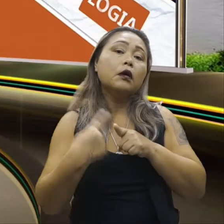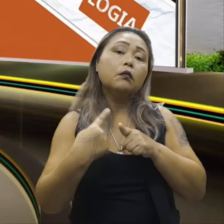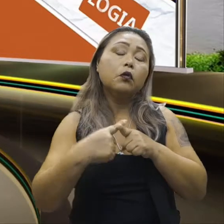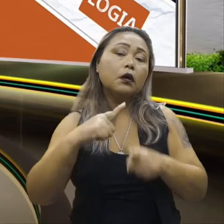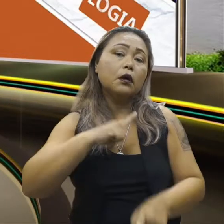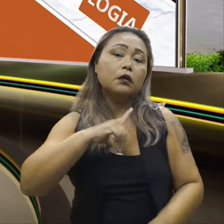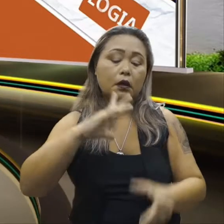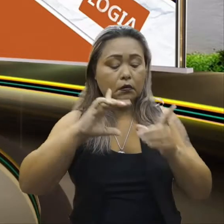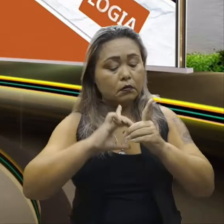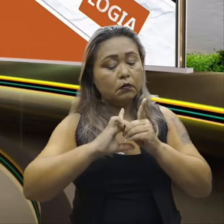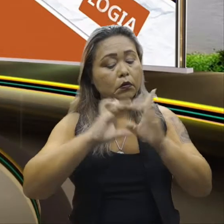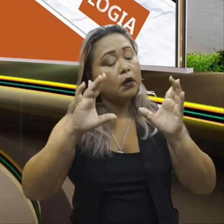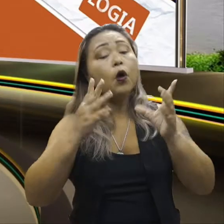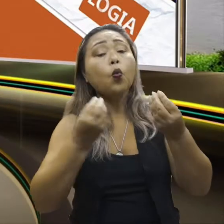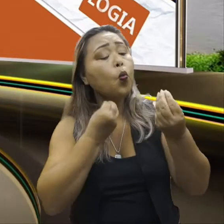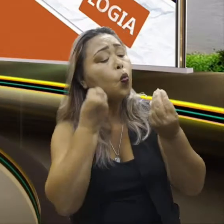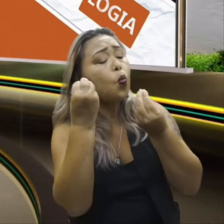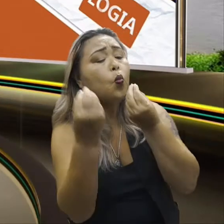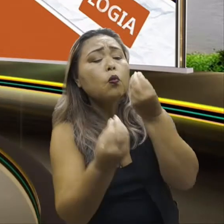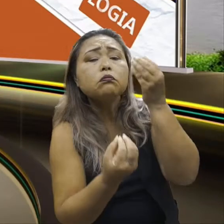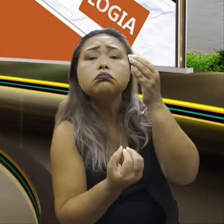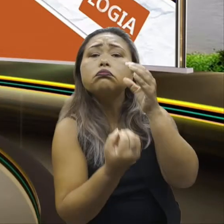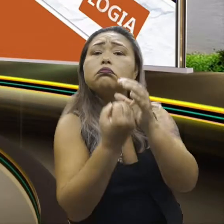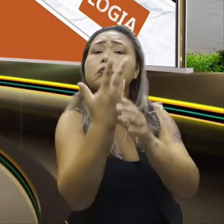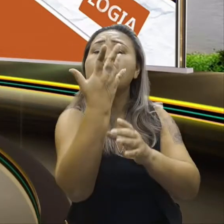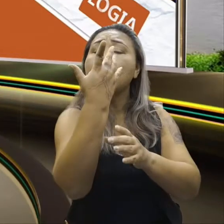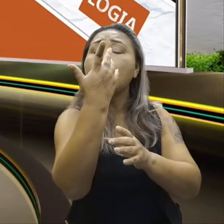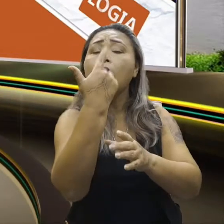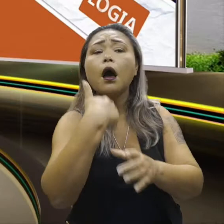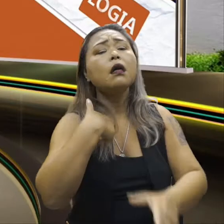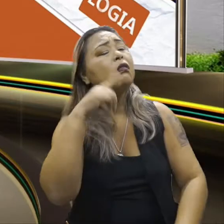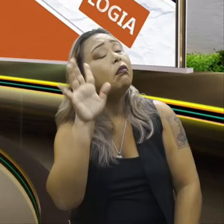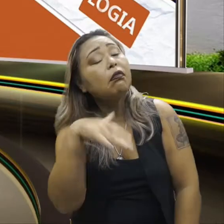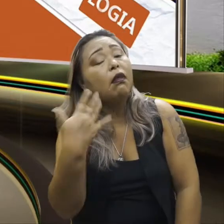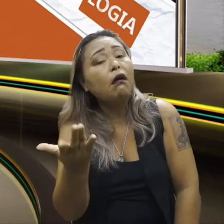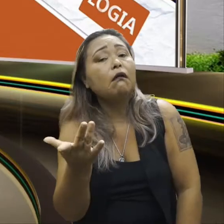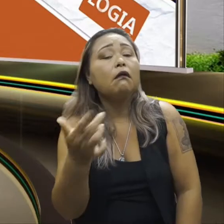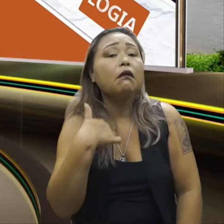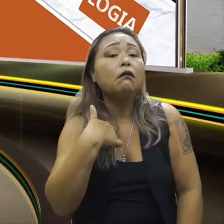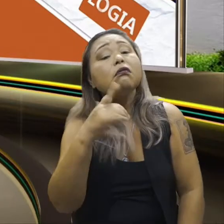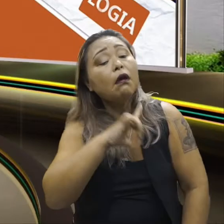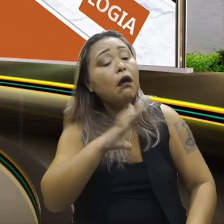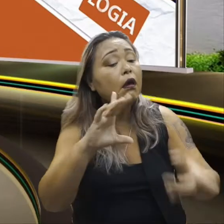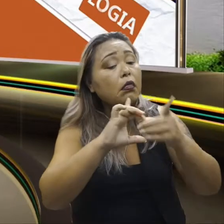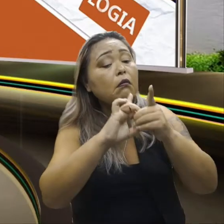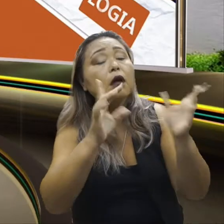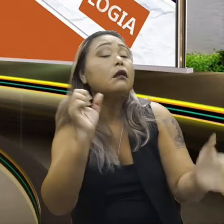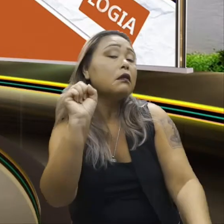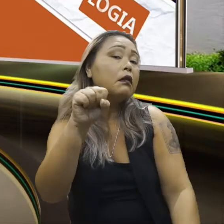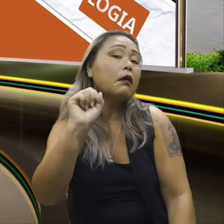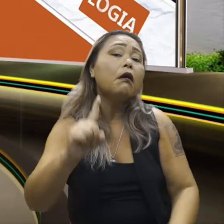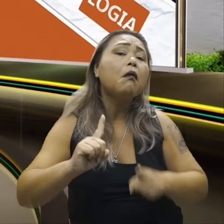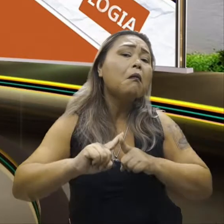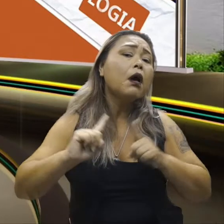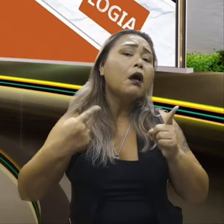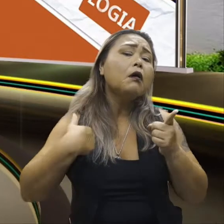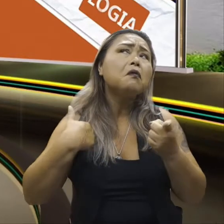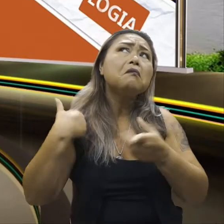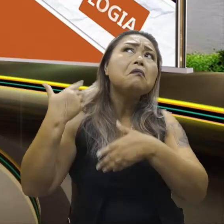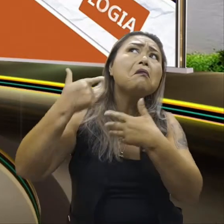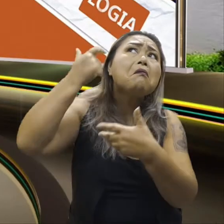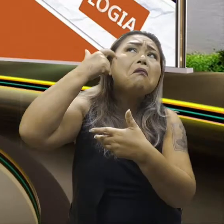democracia, como que ela surgiu. A ideia é pensar, tá, a gente tem uma democracia, sim, mas da onde que partiu essa